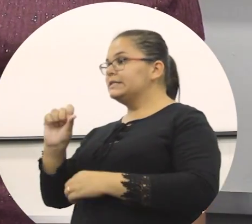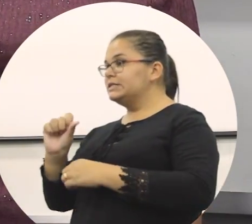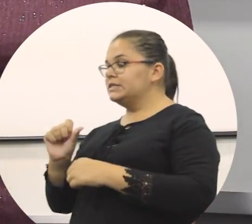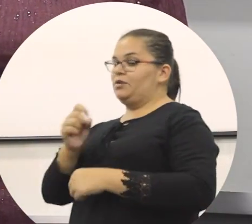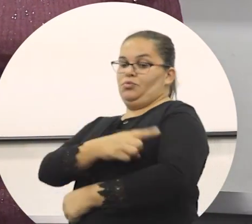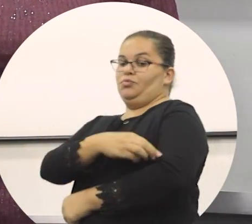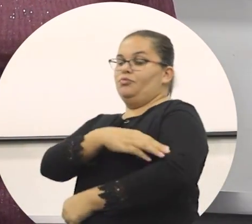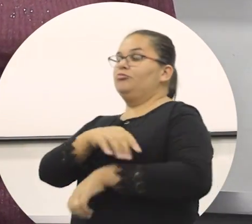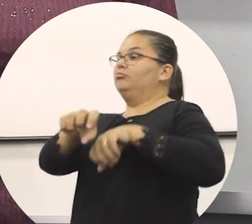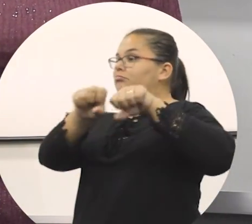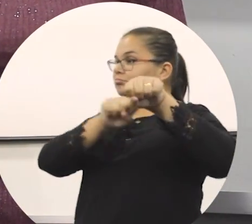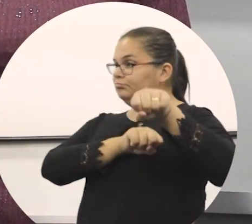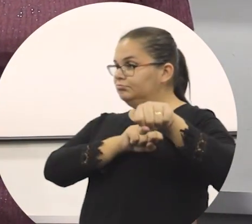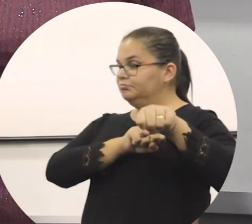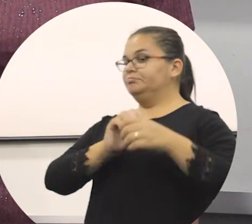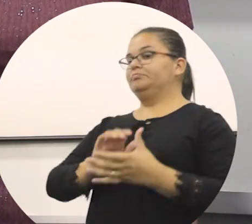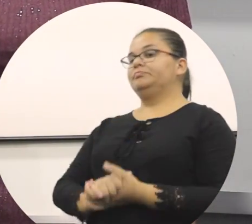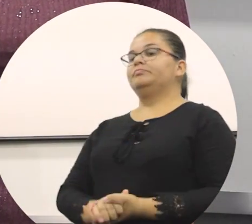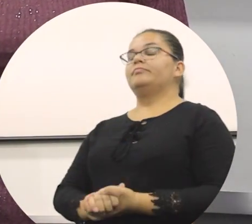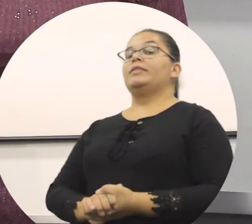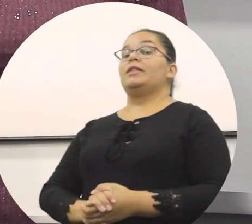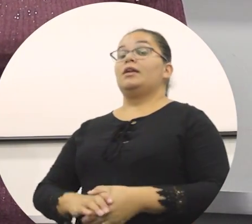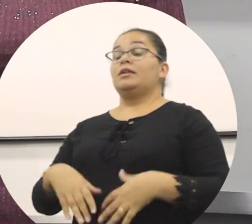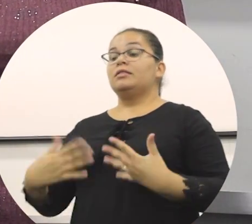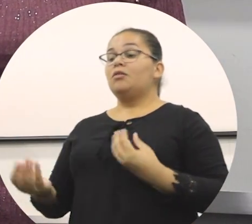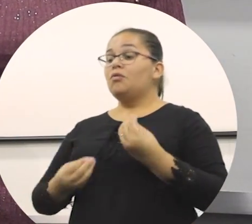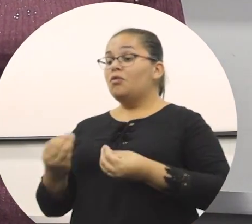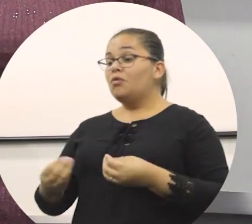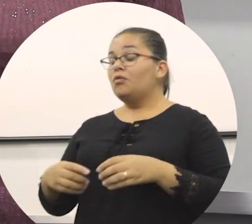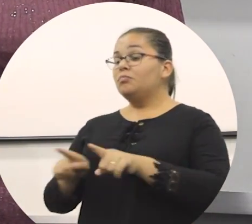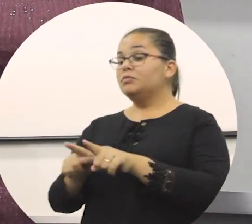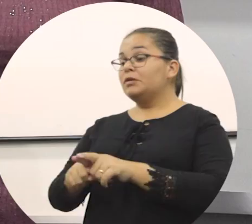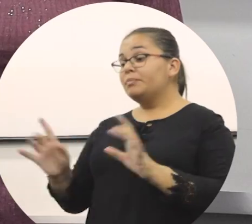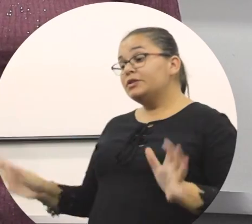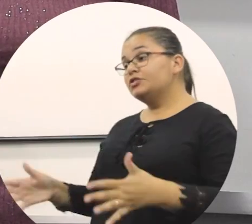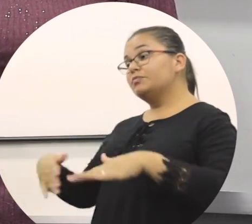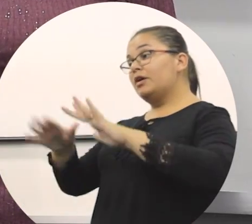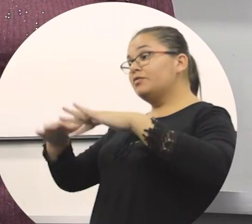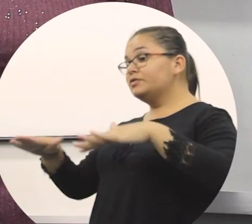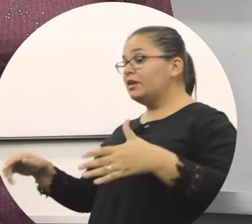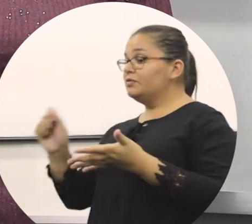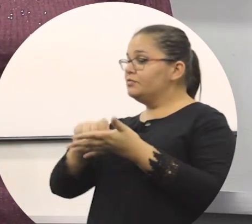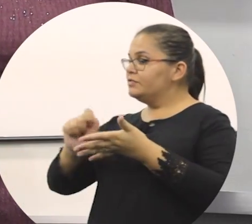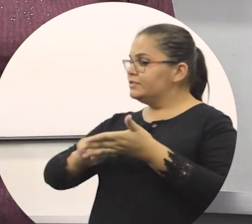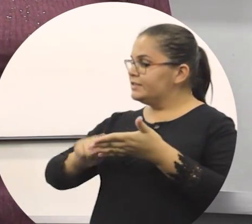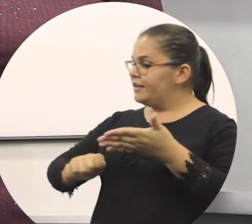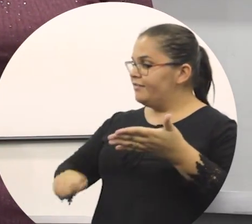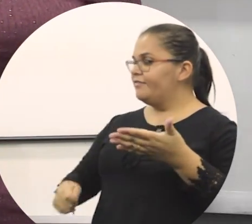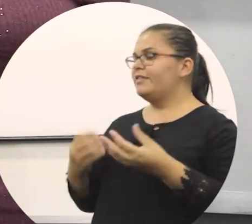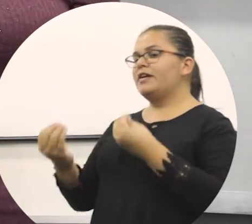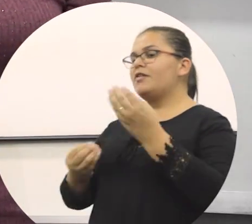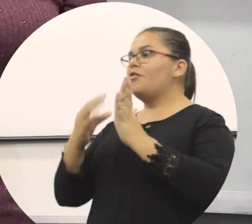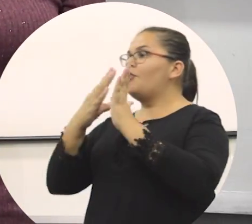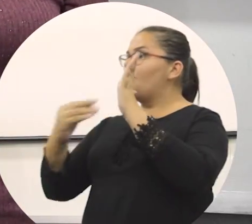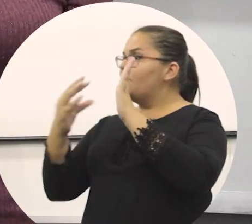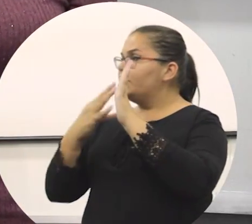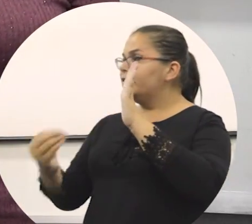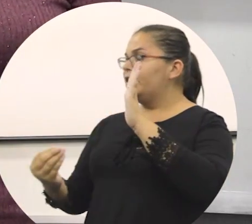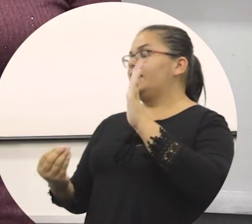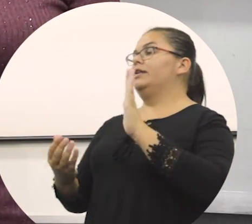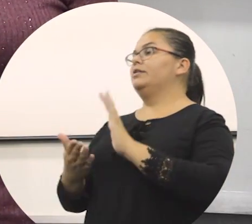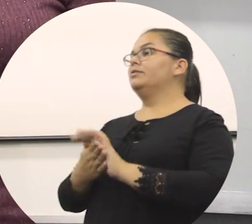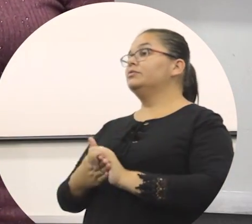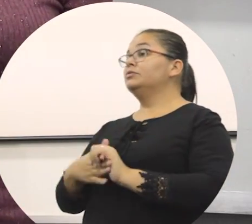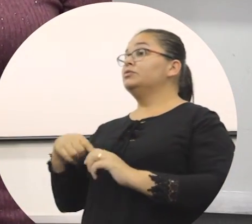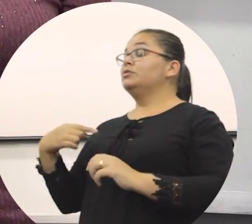exposição para leitura e movimentos de registros também, nos mais diferentes modelos. Então, não uma coisa que